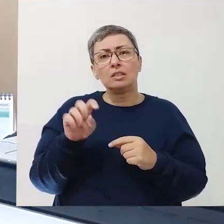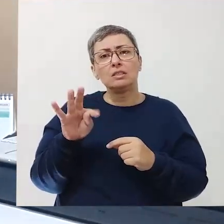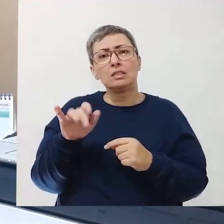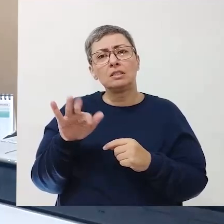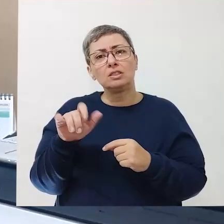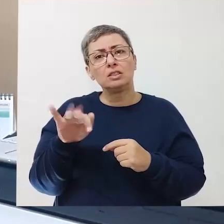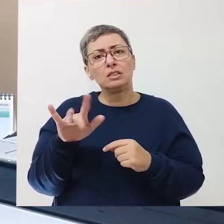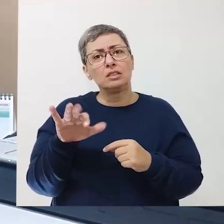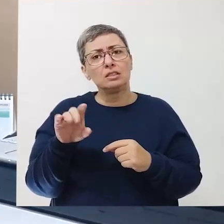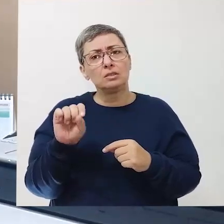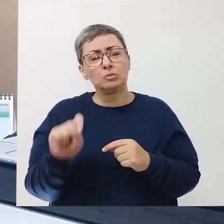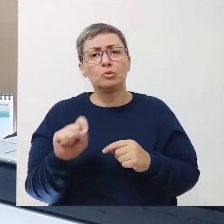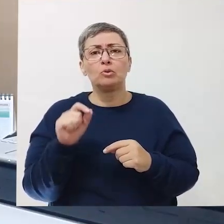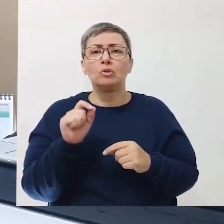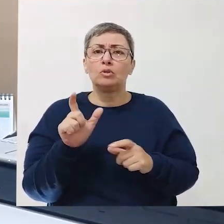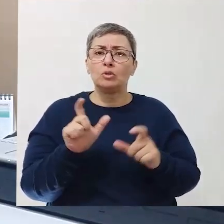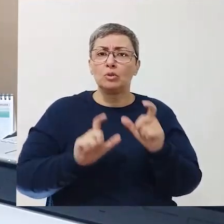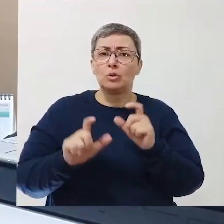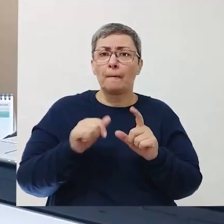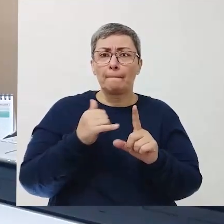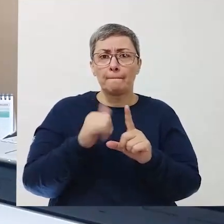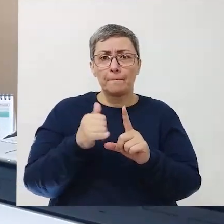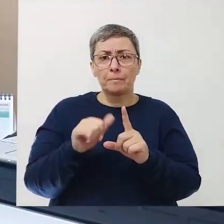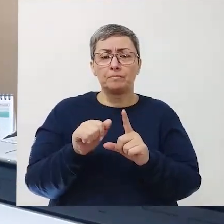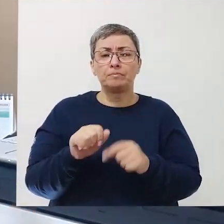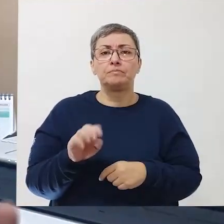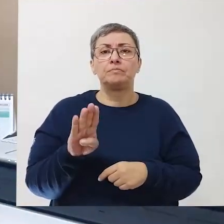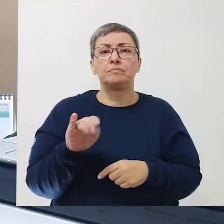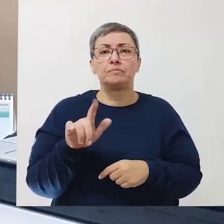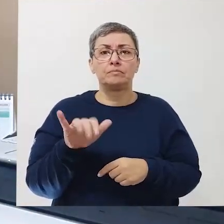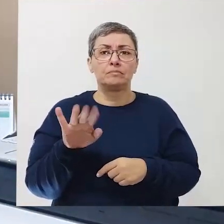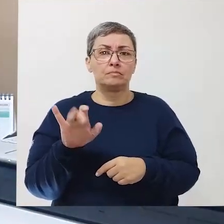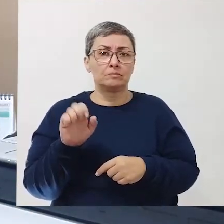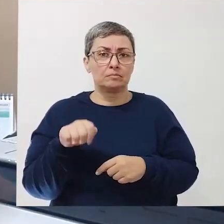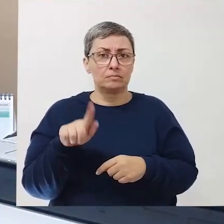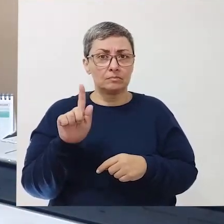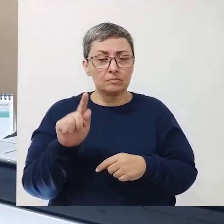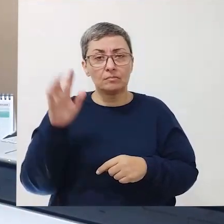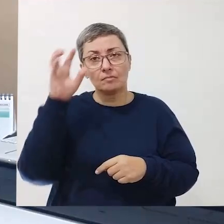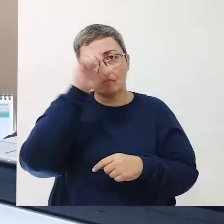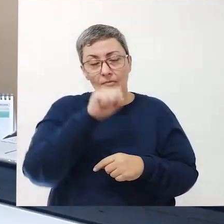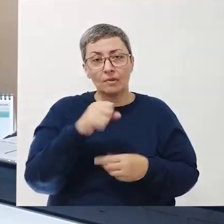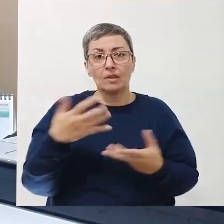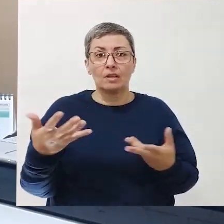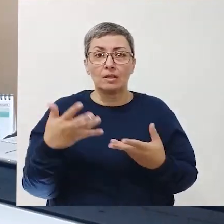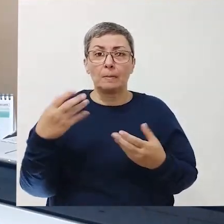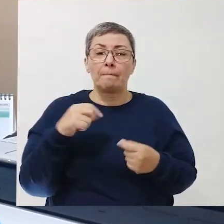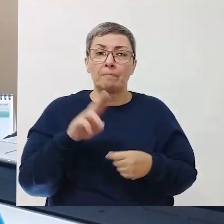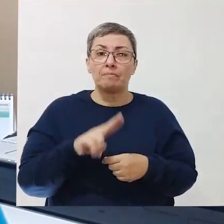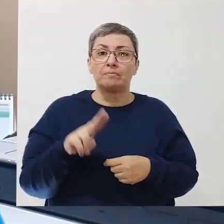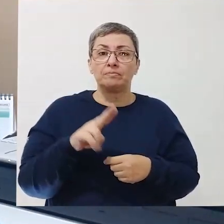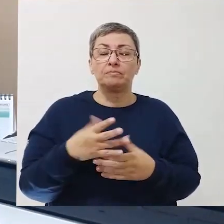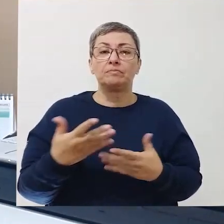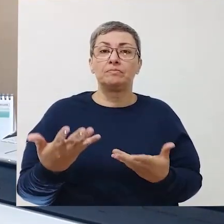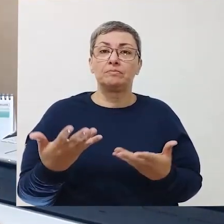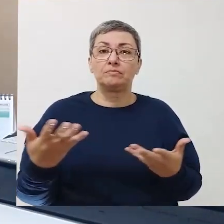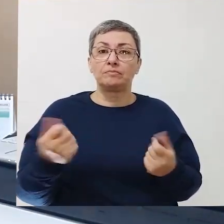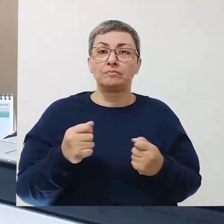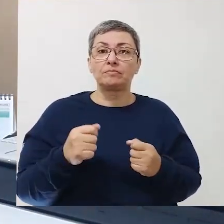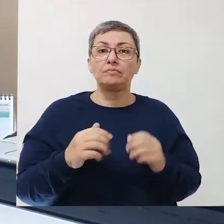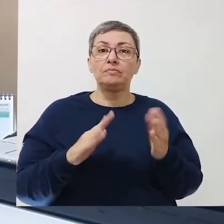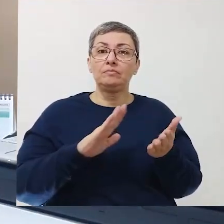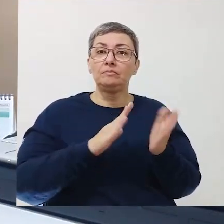considerado crime Desde 2015 pela lei número 13.185 Que define o bullying